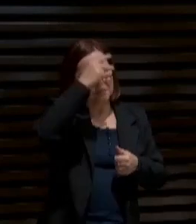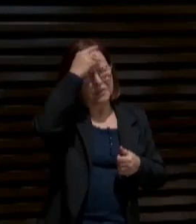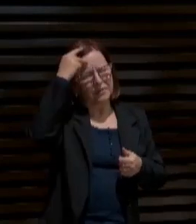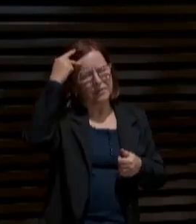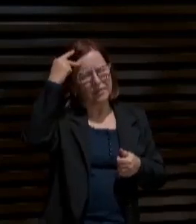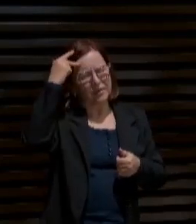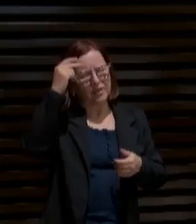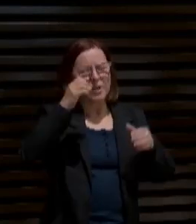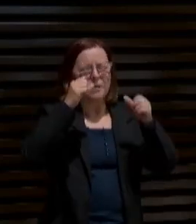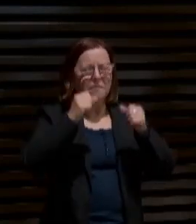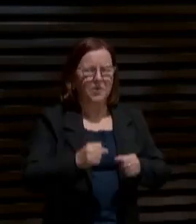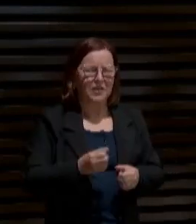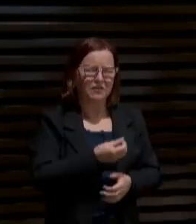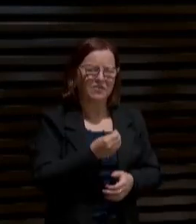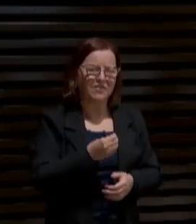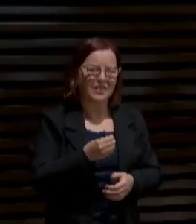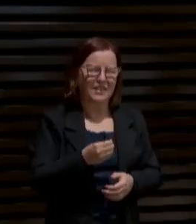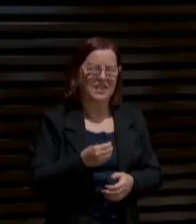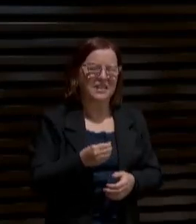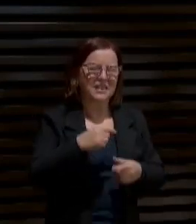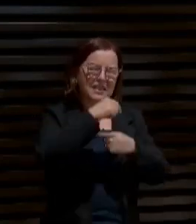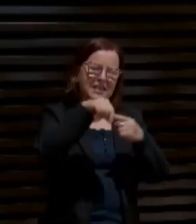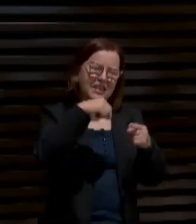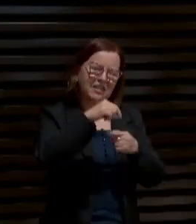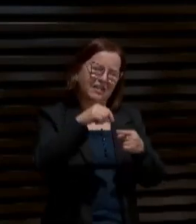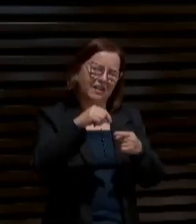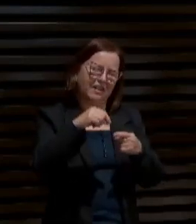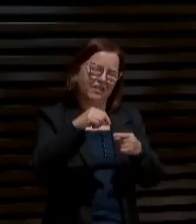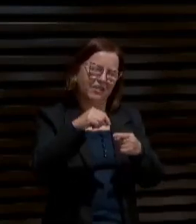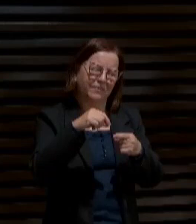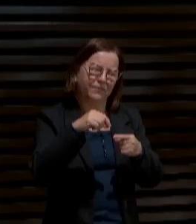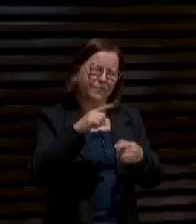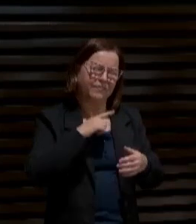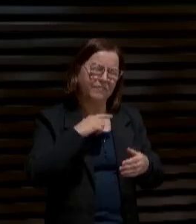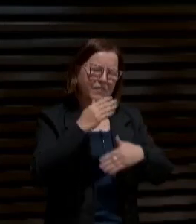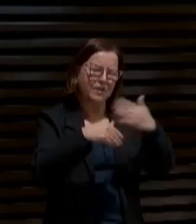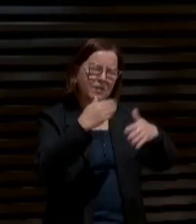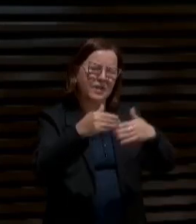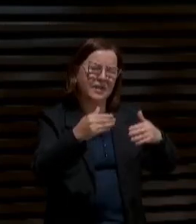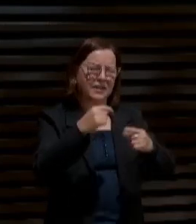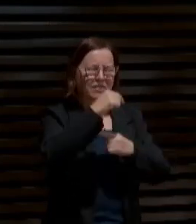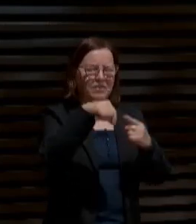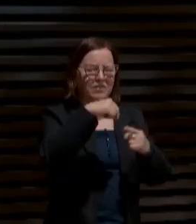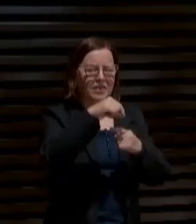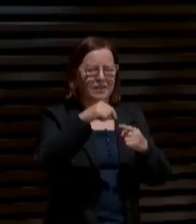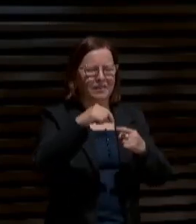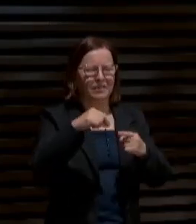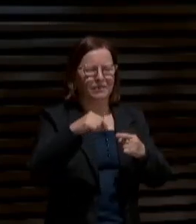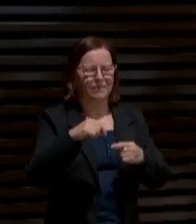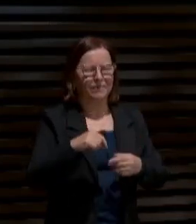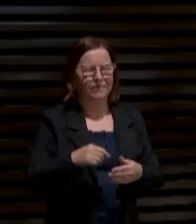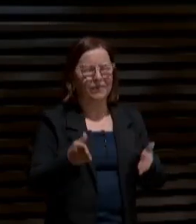vir e andar em santidade para que até se esse processo de santificação que é produzido por 6 por ti